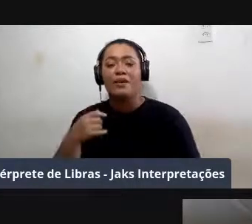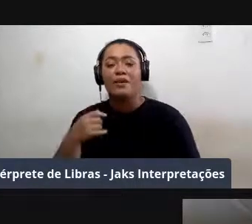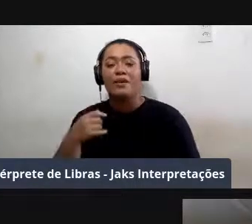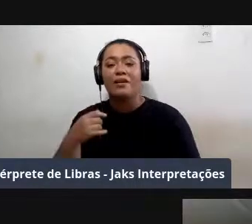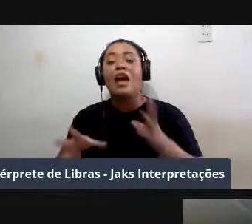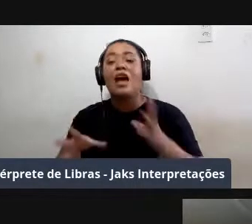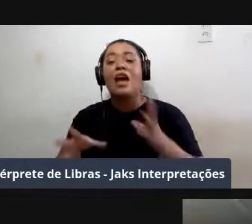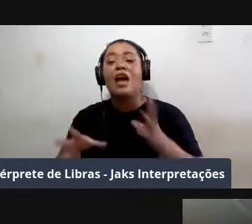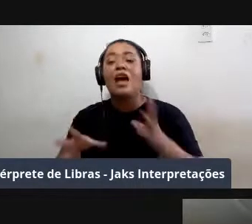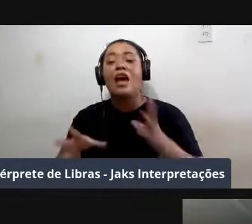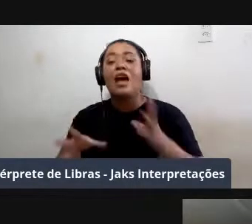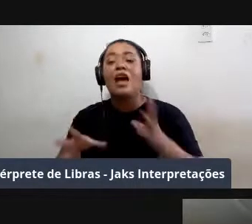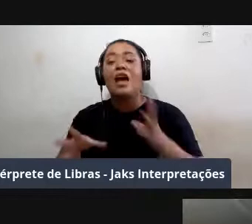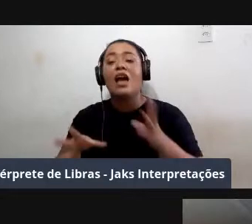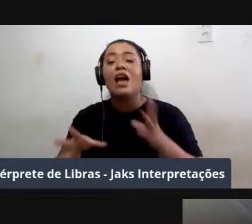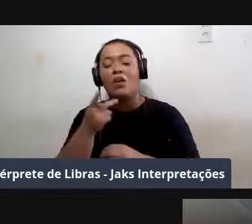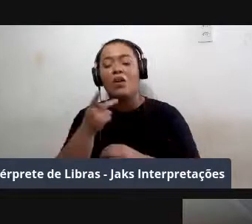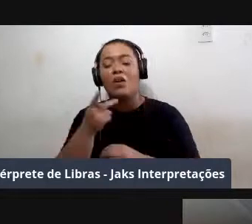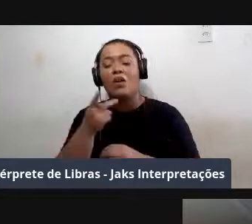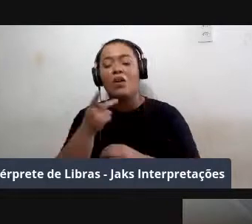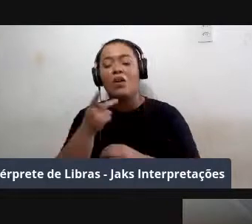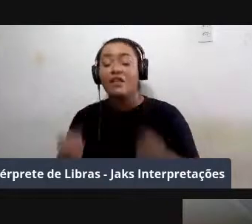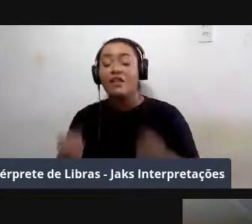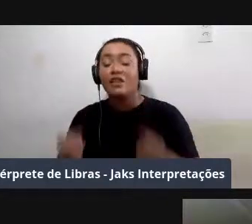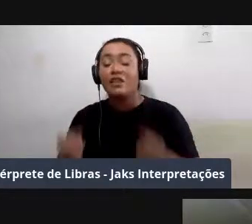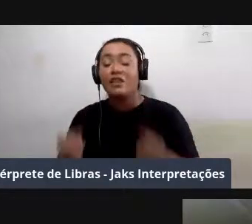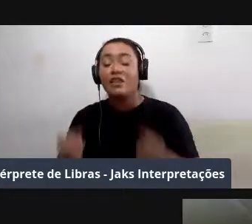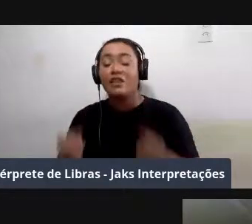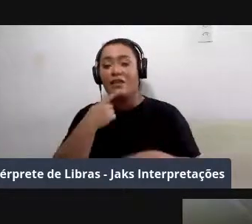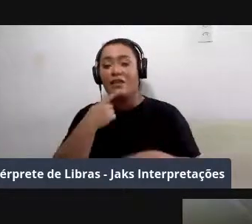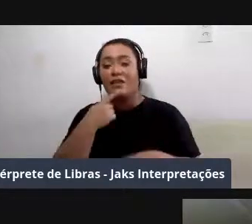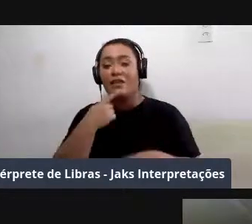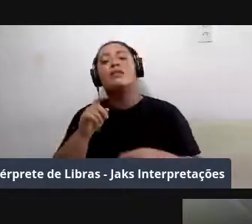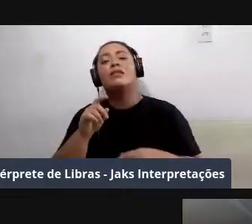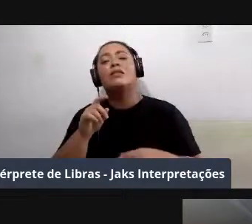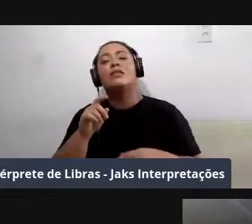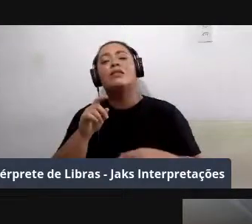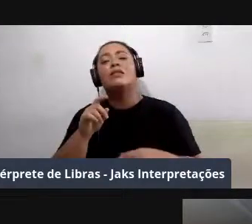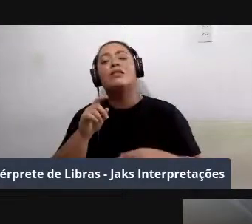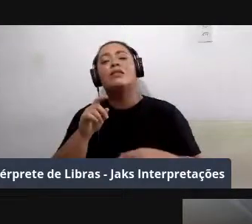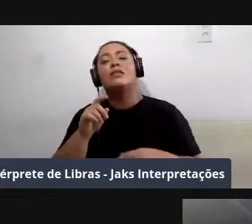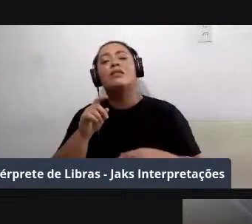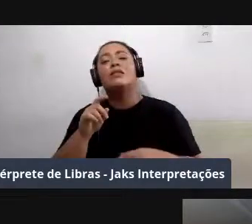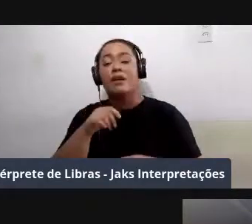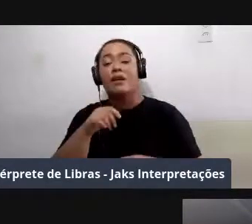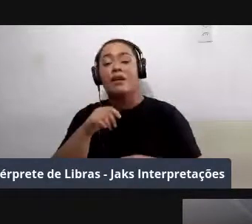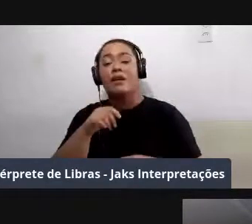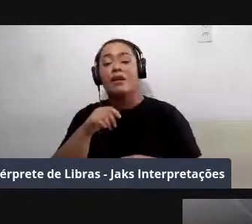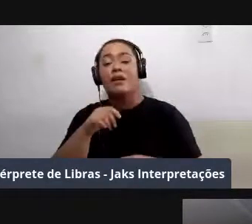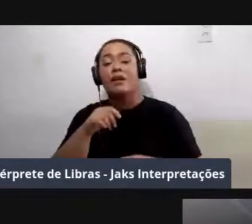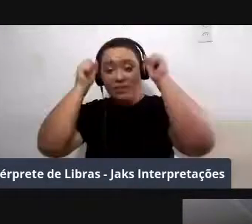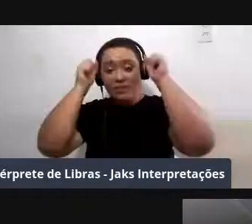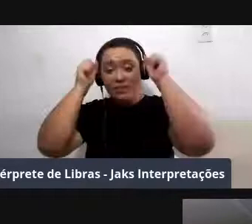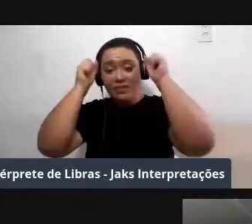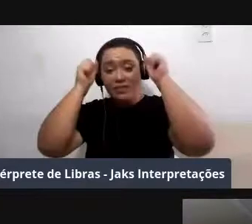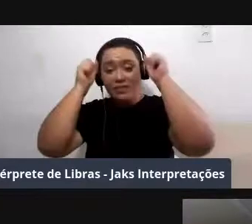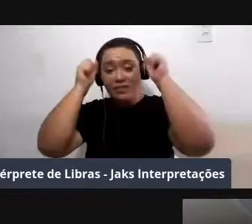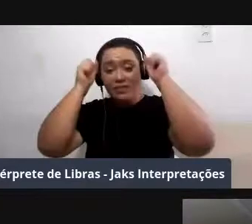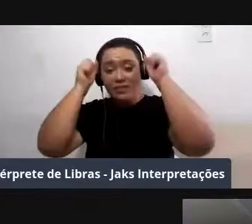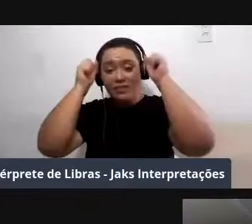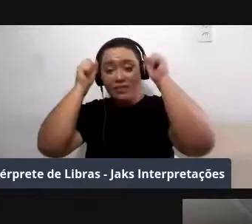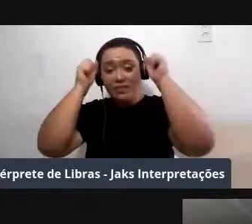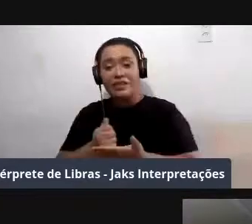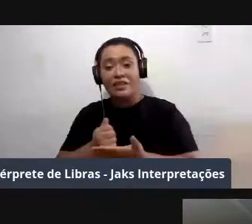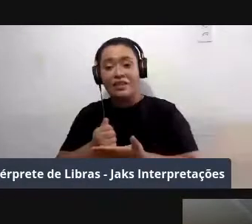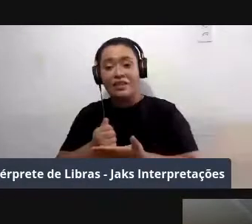pegou 2 vezes, né? Ficou 2 vezes doente desde o início da pandemia, em outubro e em janeiro, mas já está recuperada, fez os remédios, se